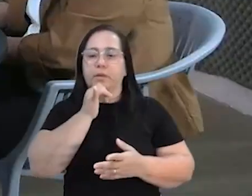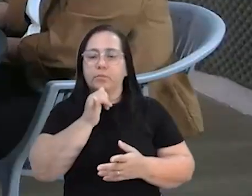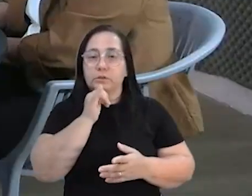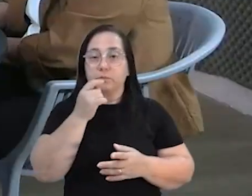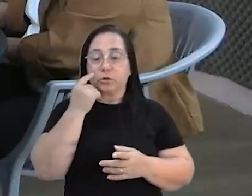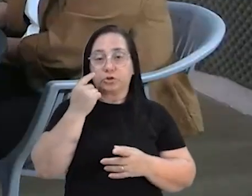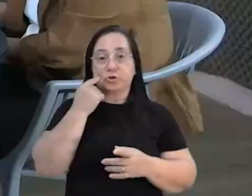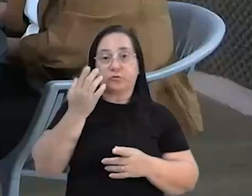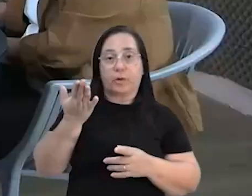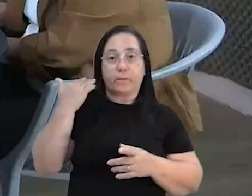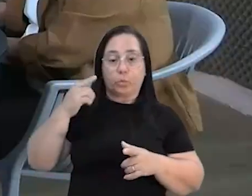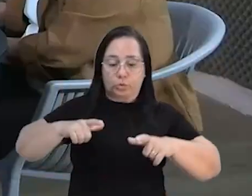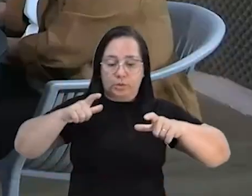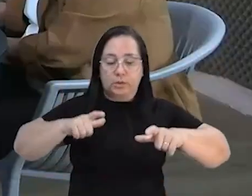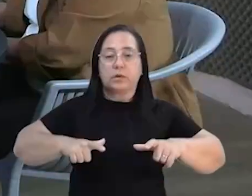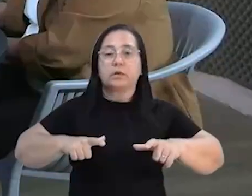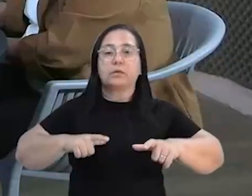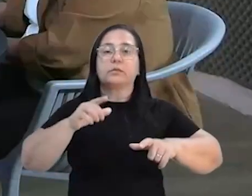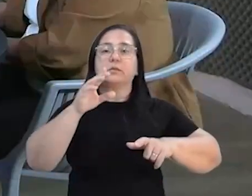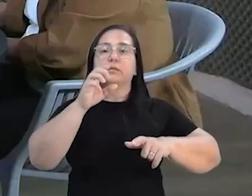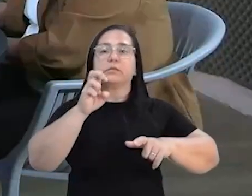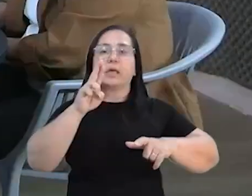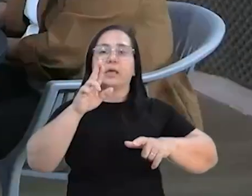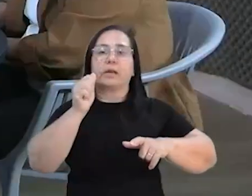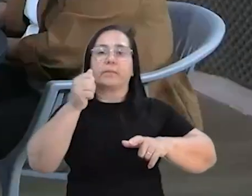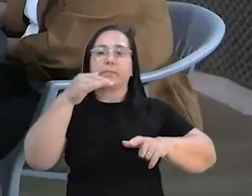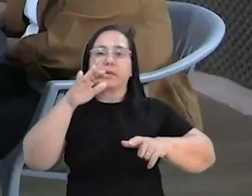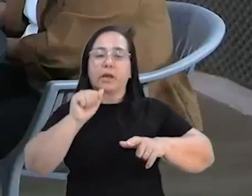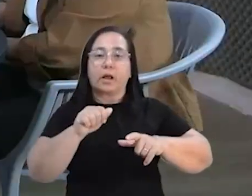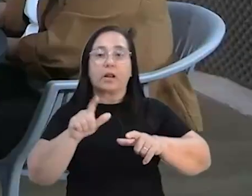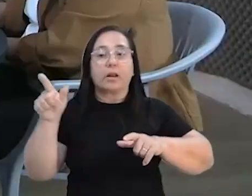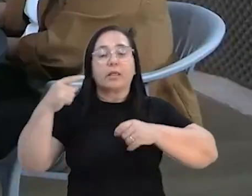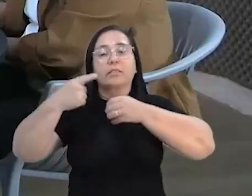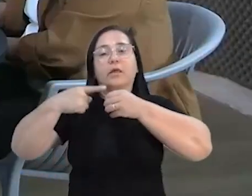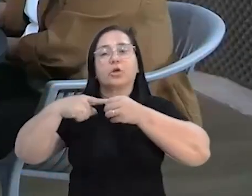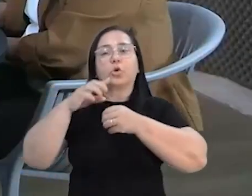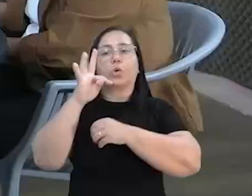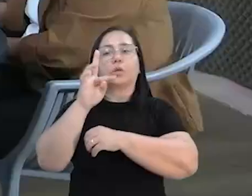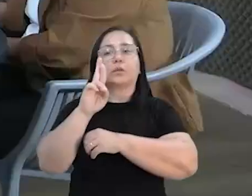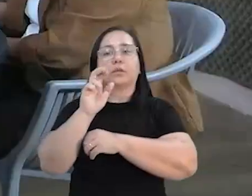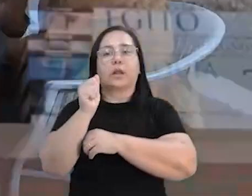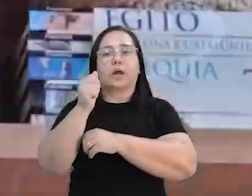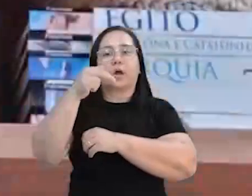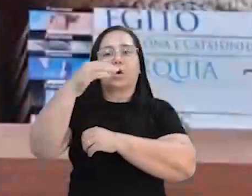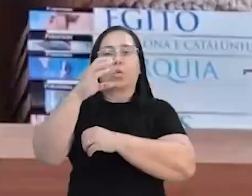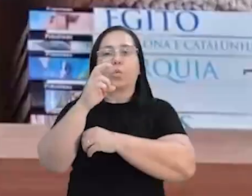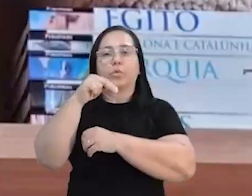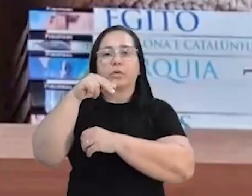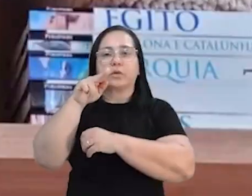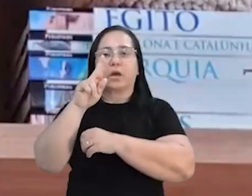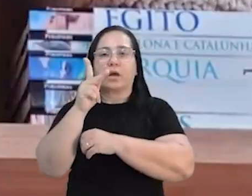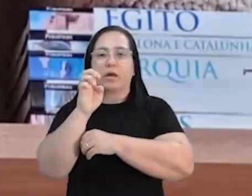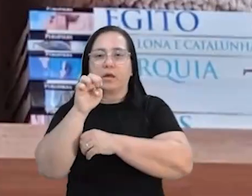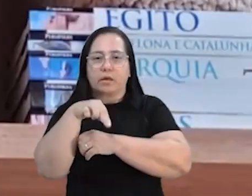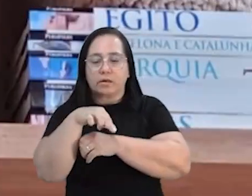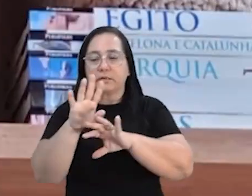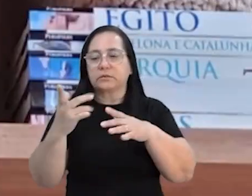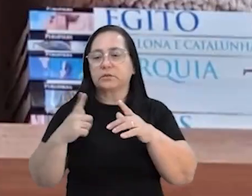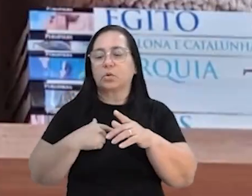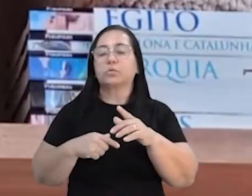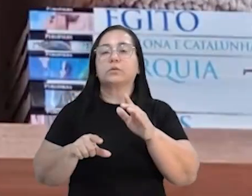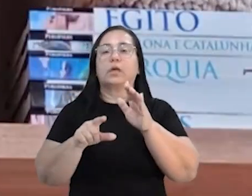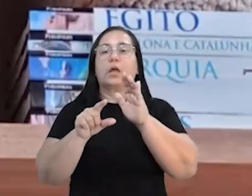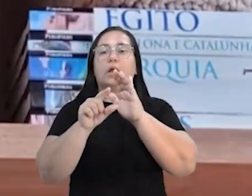via muitas cerâmicas de Tracunhaí. Então, é um exemplo dessa estante. Então, ela está misturada com livros em inglês, que tem um título